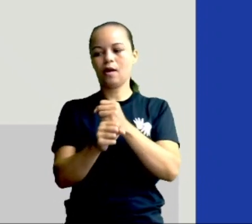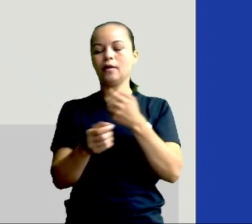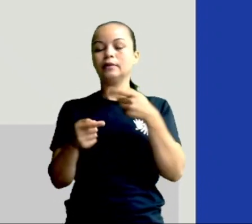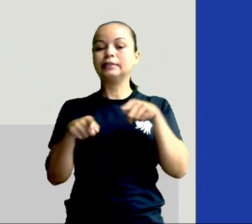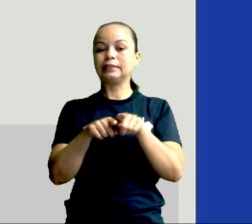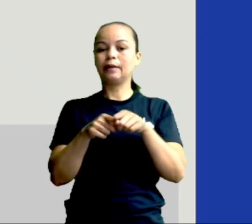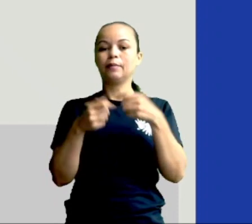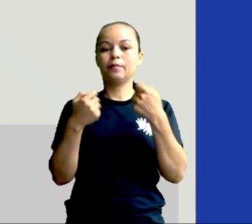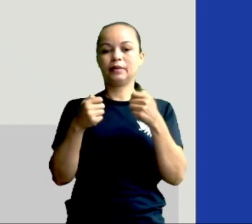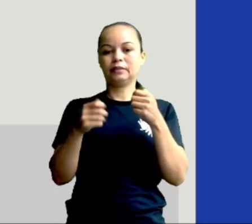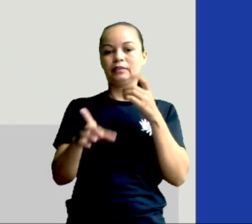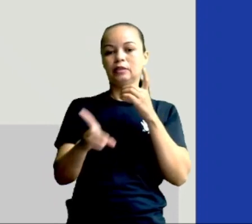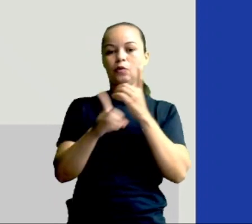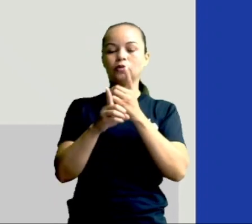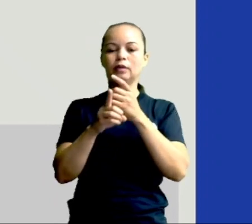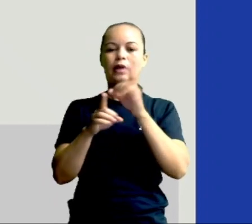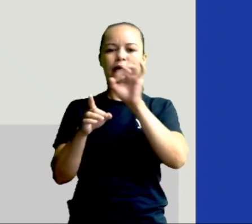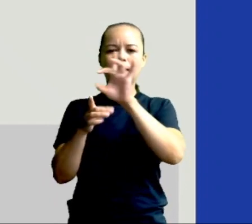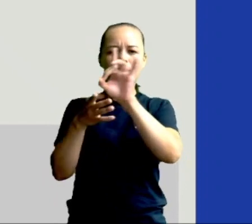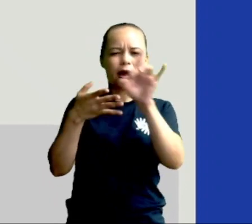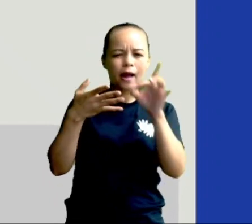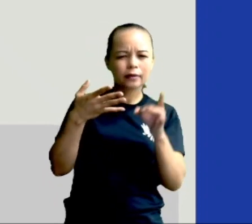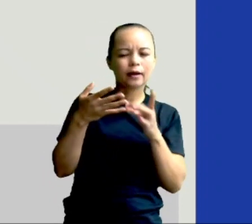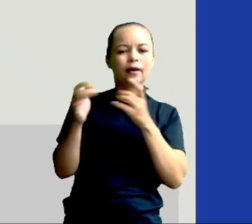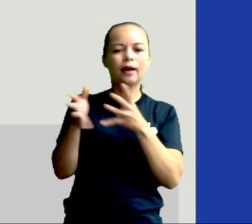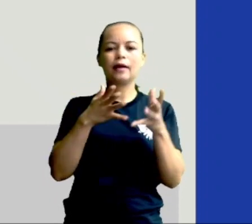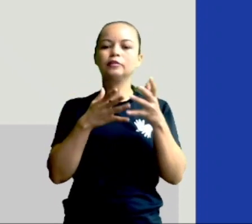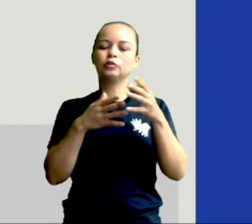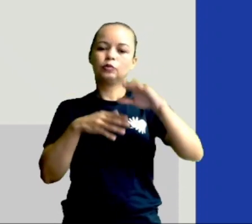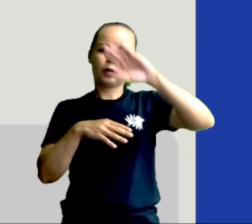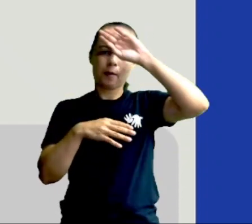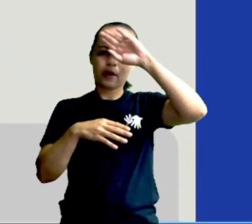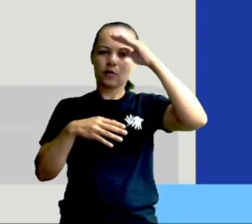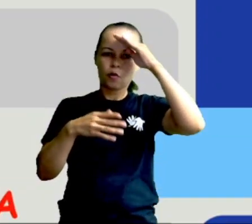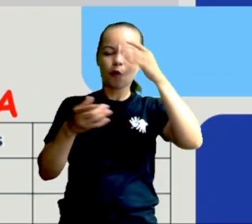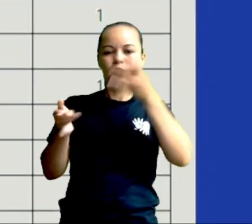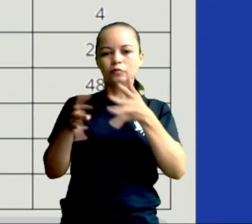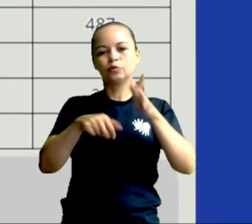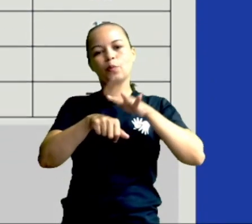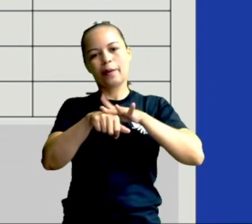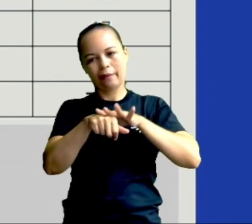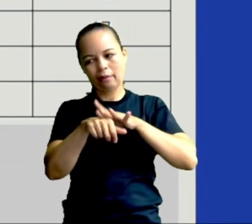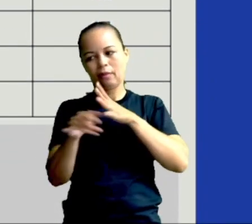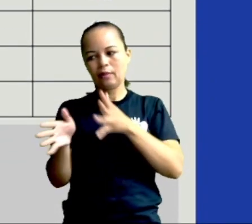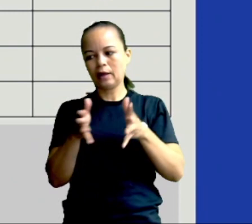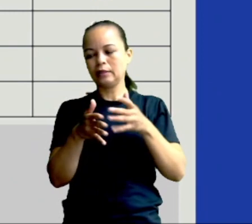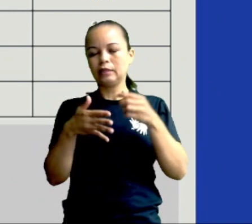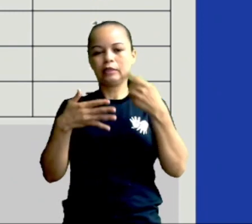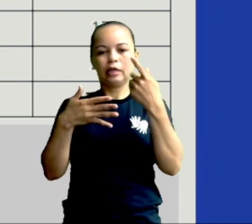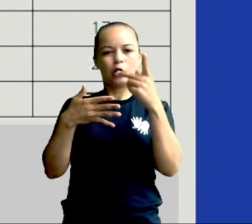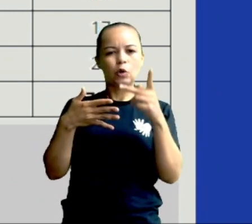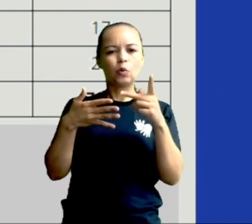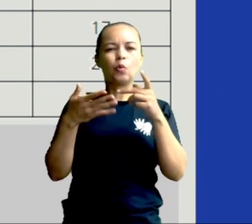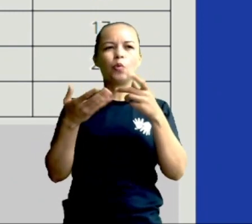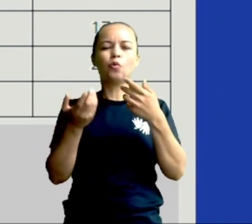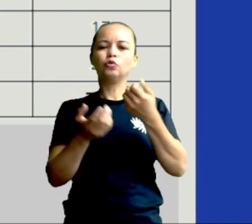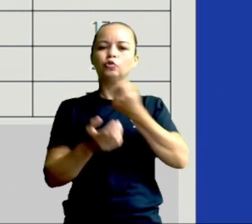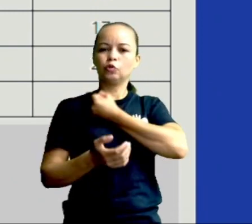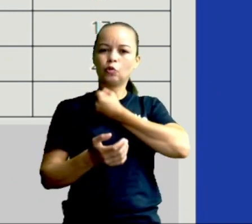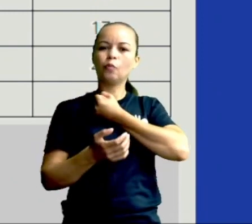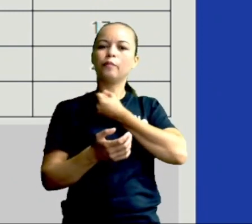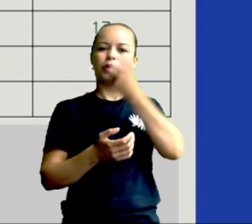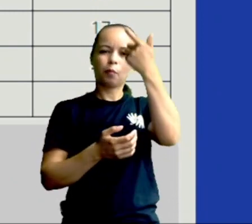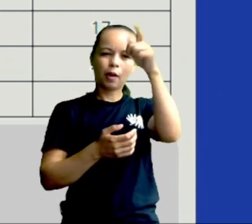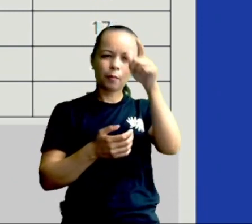também achar a média de cada caso aí, né? Notificados e confirmados. E se há valores repetidos, para a gente ver aí se tem